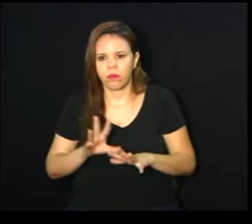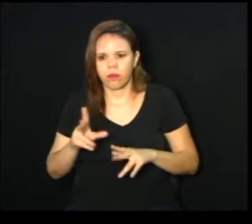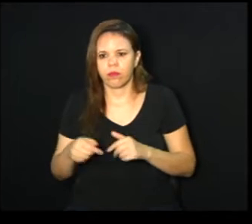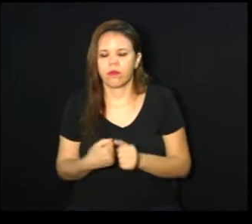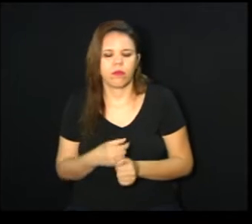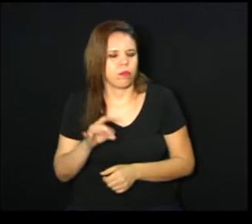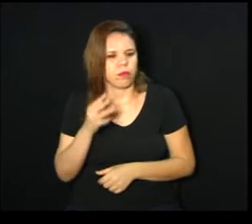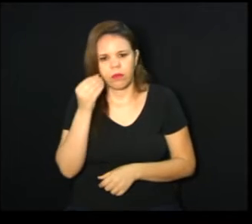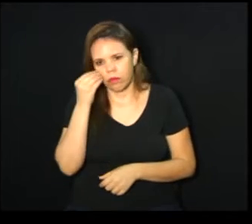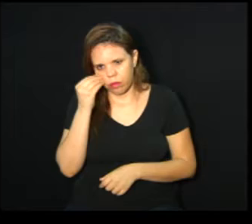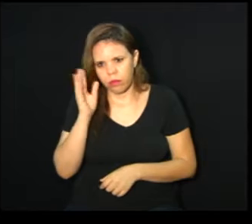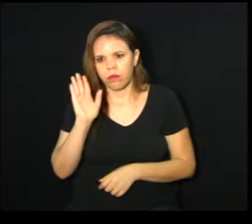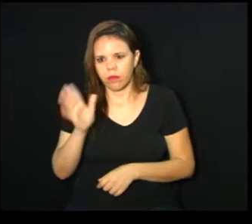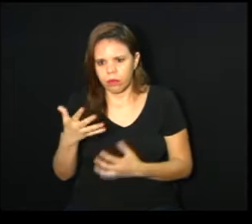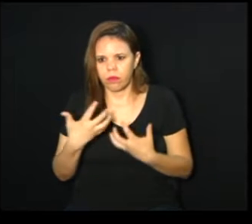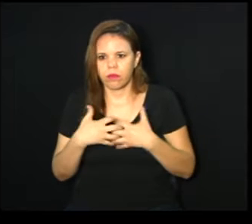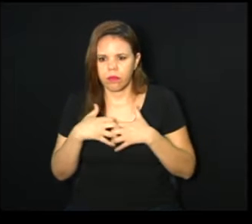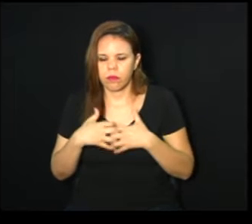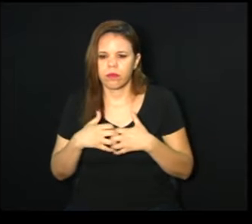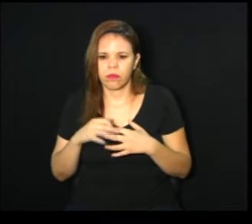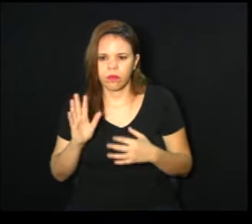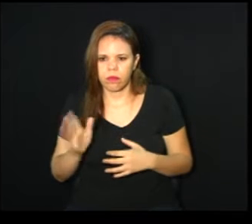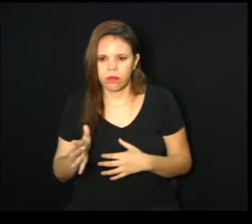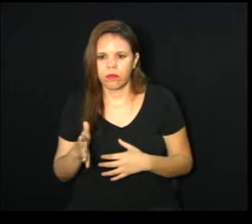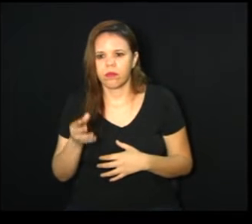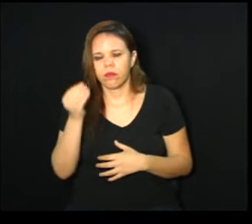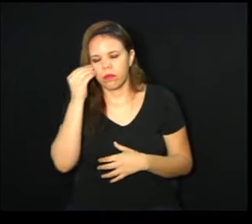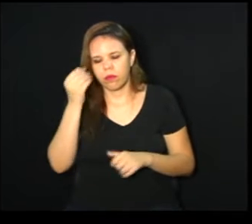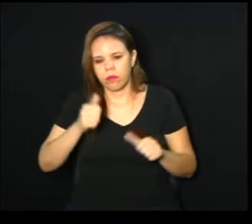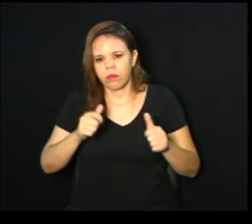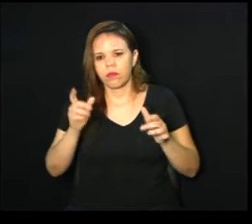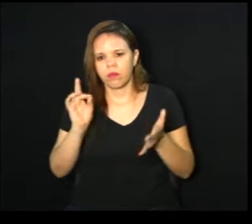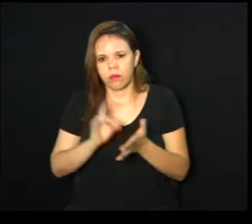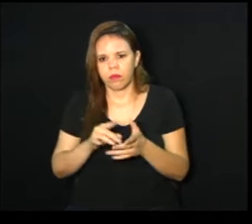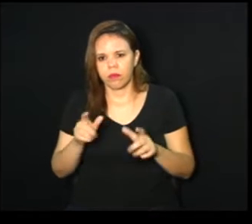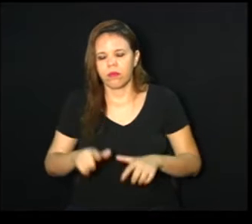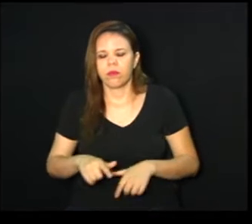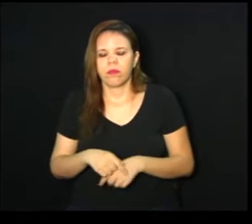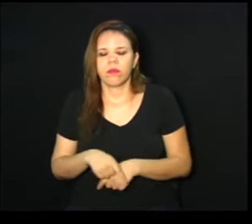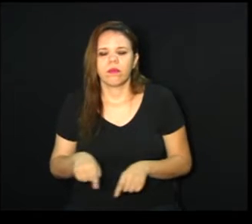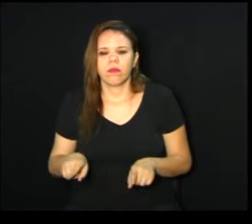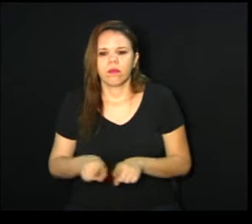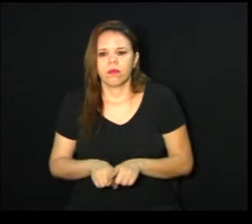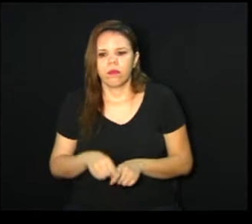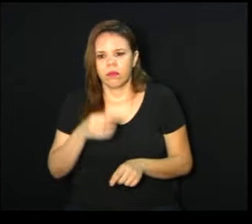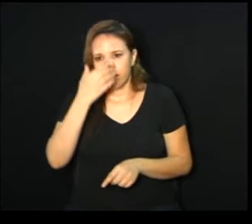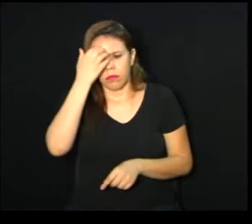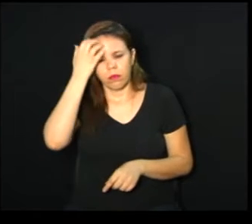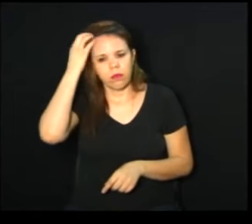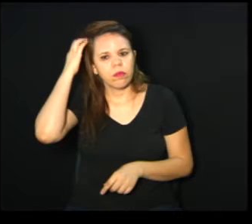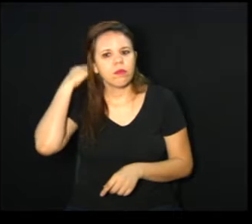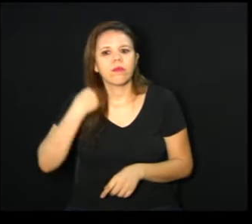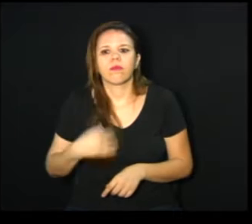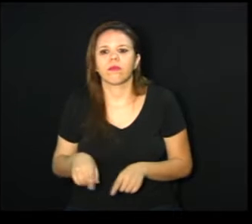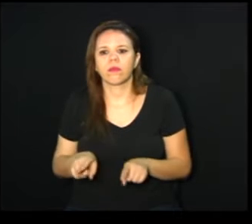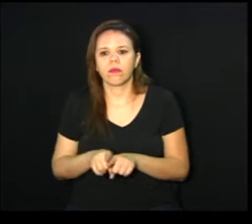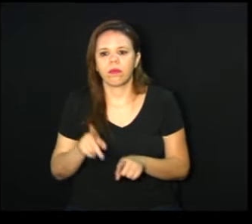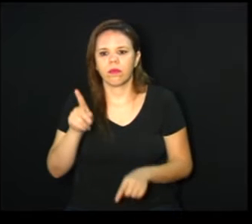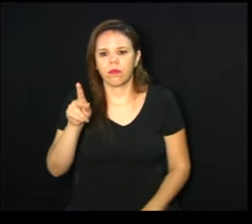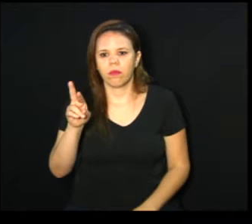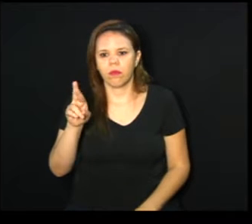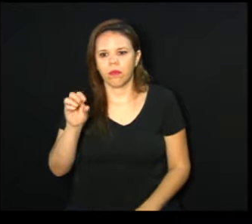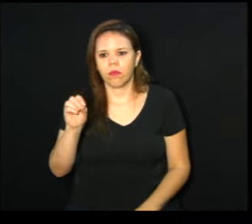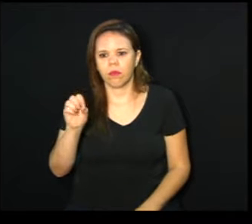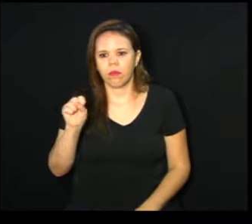de teste, está tudo funcionando, justamente para simular um ambiente real. E além disso, nós temos a questão do prosumer.